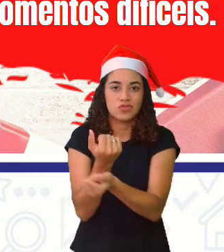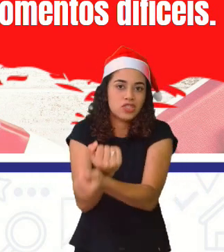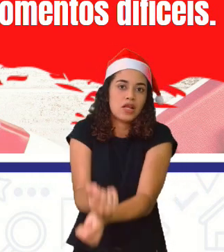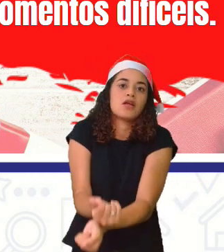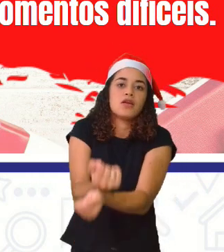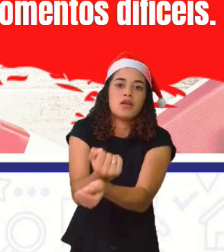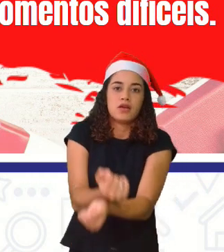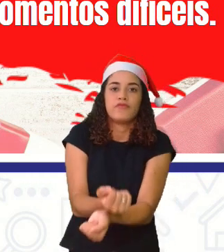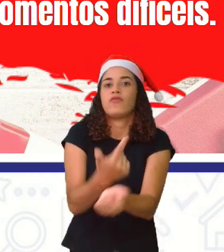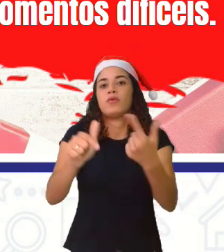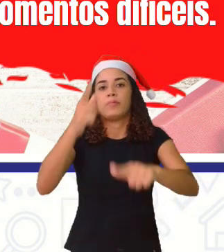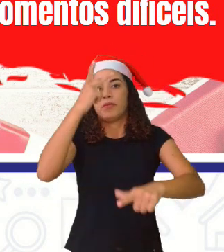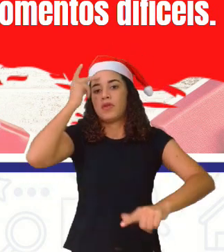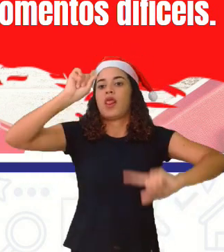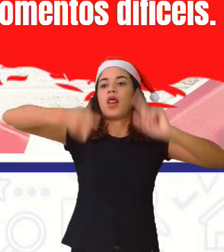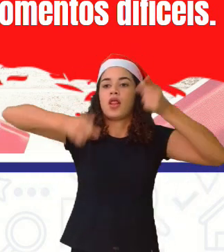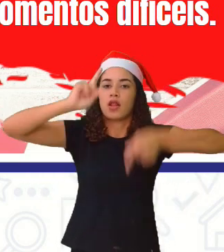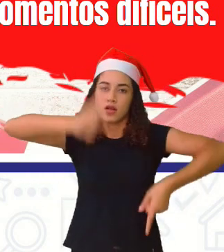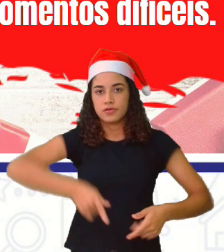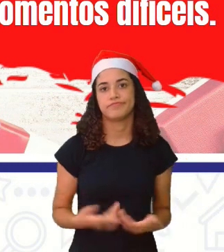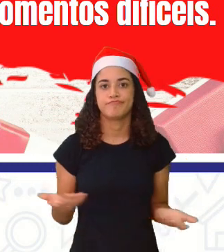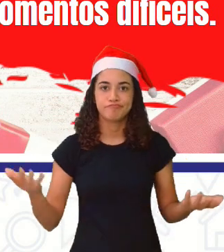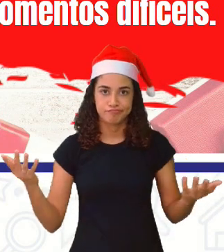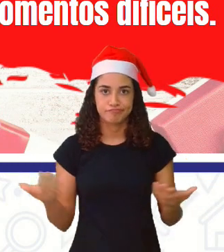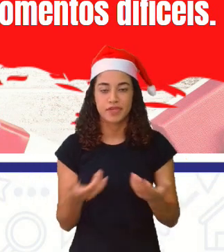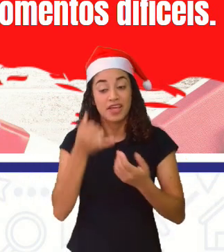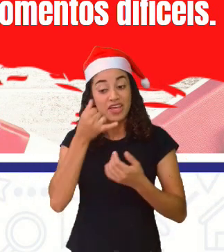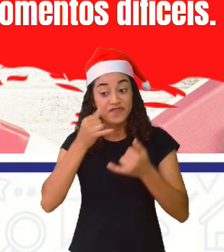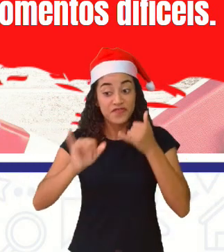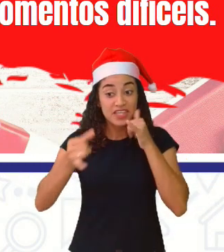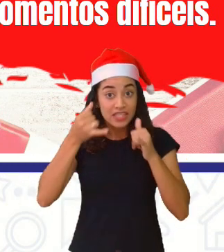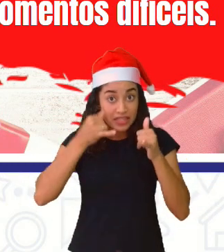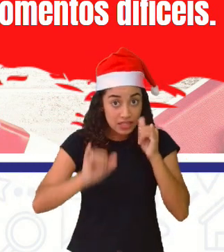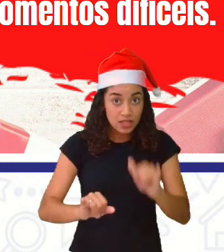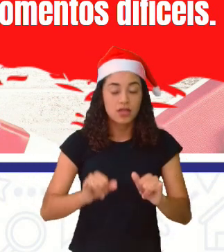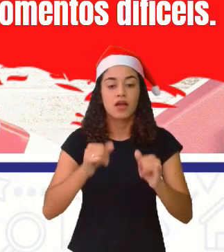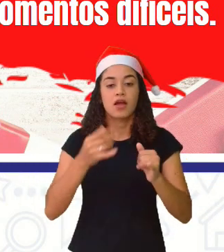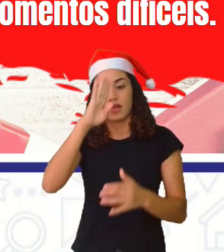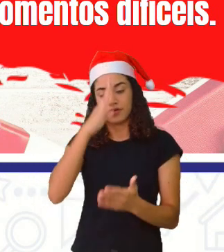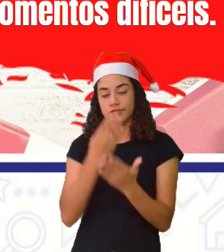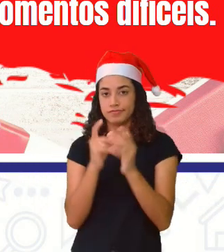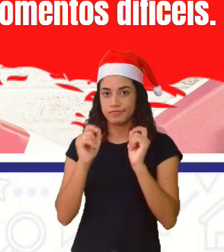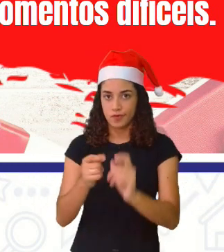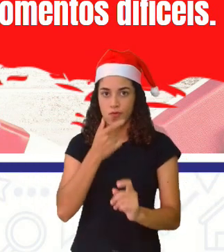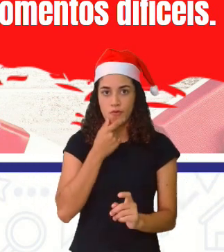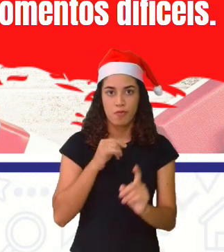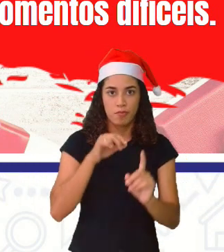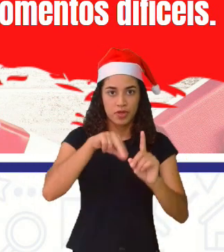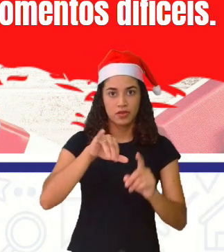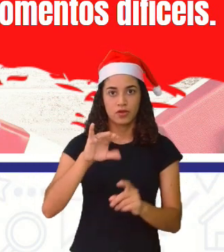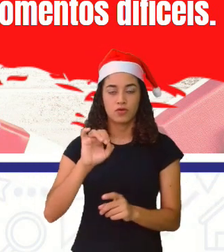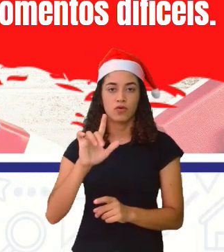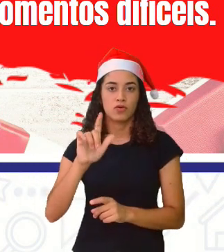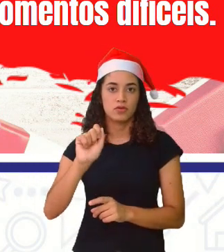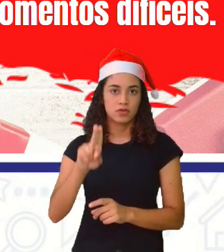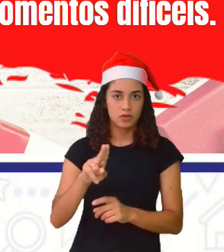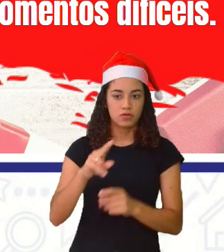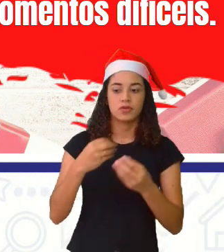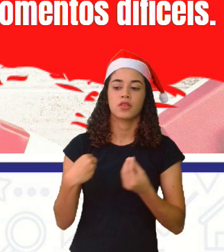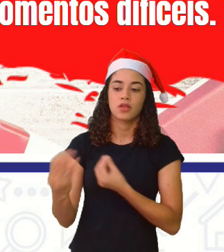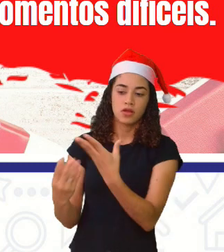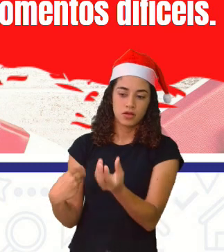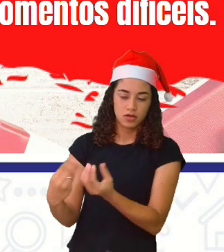outros senhores ali. Então, nesse sentido, para evitar isso, acredita-se que o São Nicolau teria distribuído dotes,